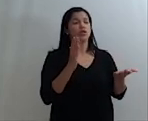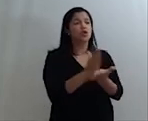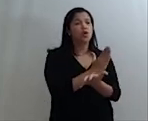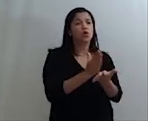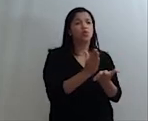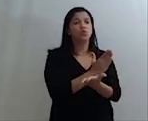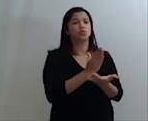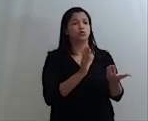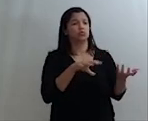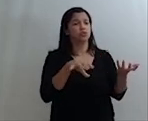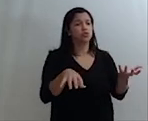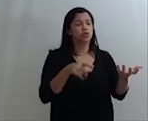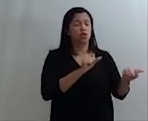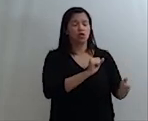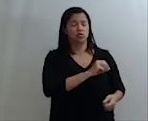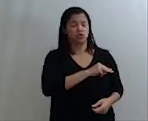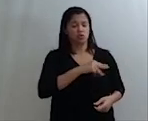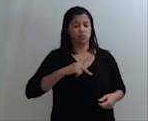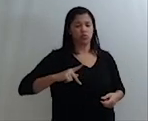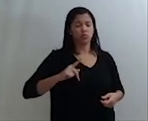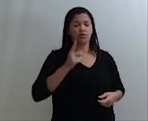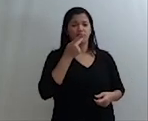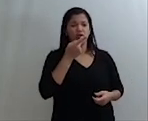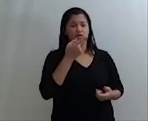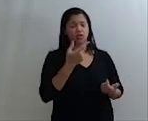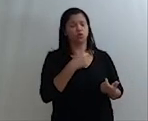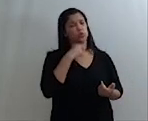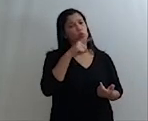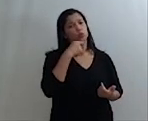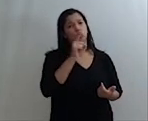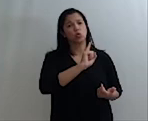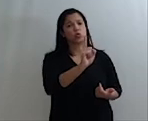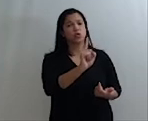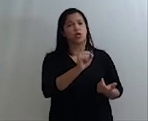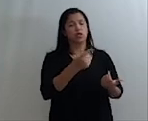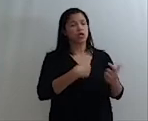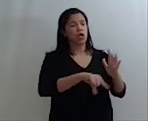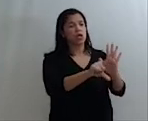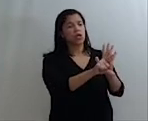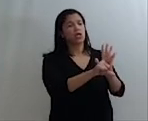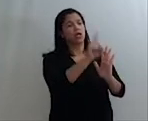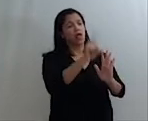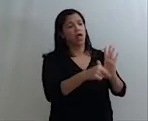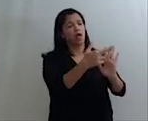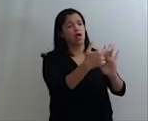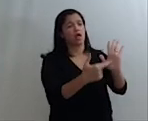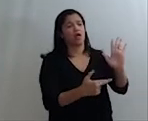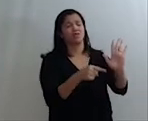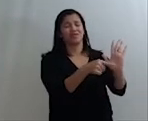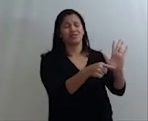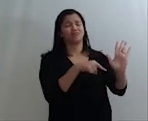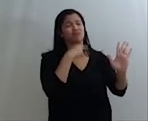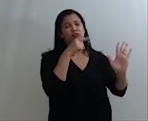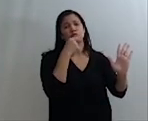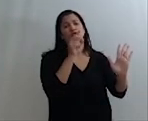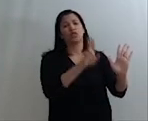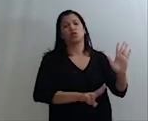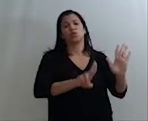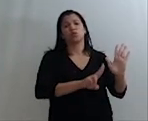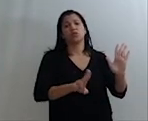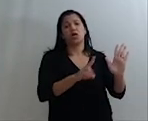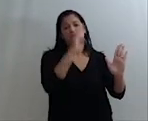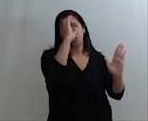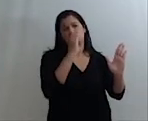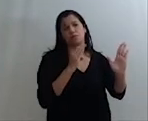estrutura apropriada para tornar aquela lei a norma o o procedimental efetivo eu acho que que que